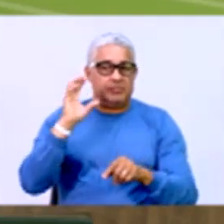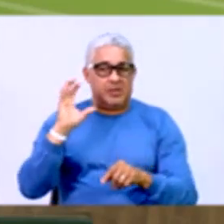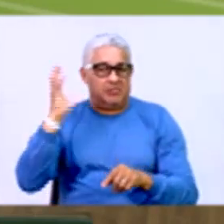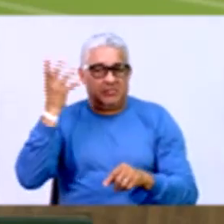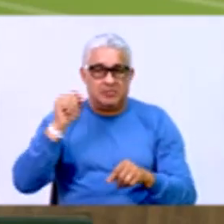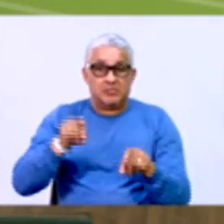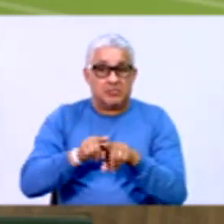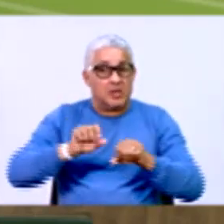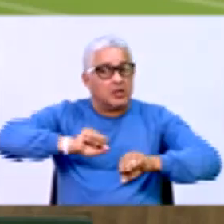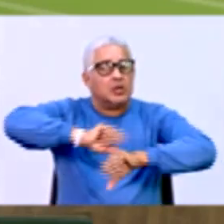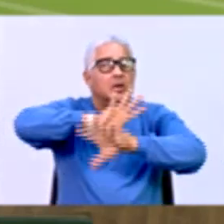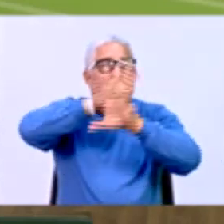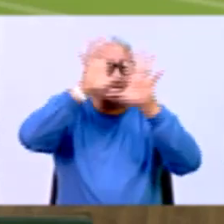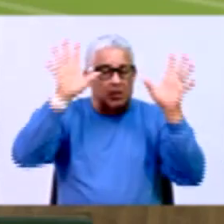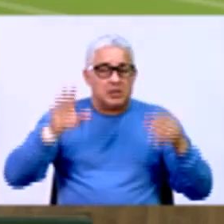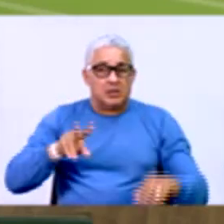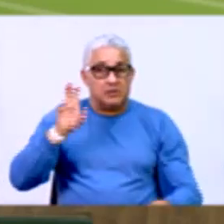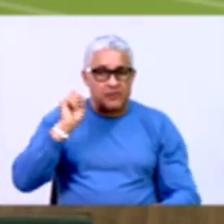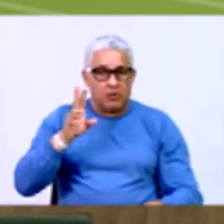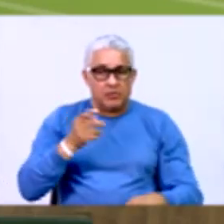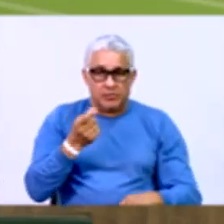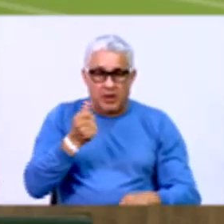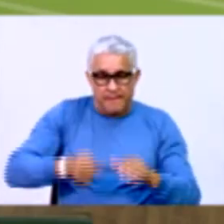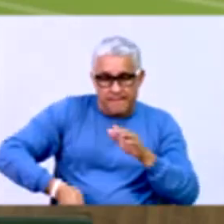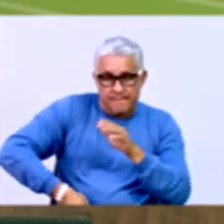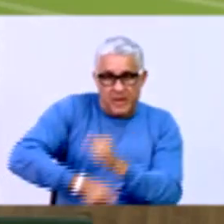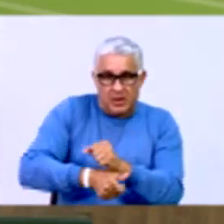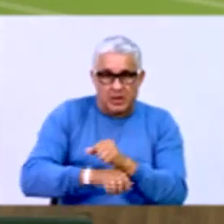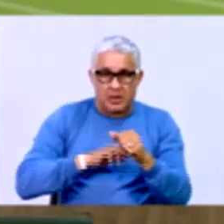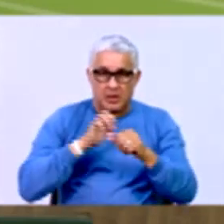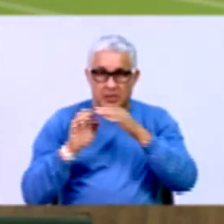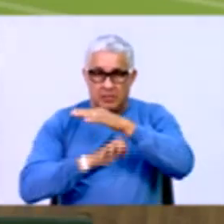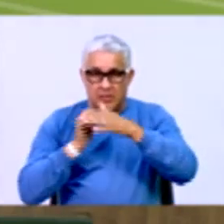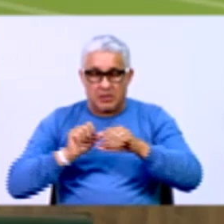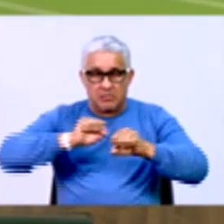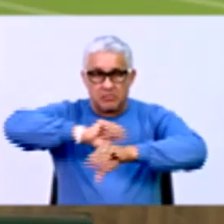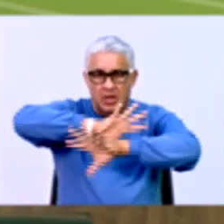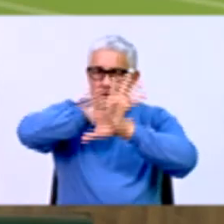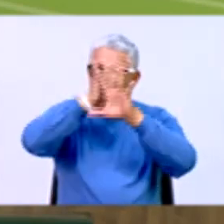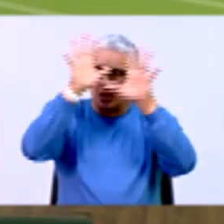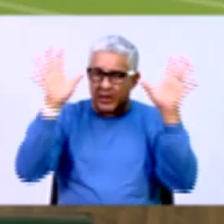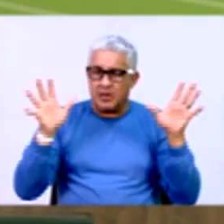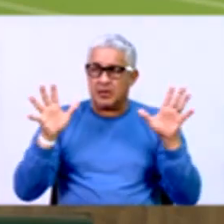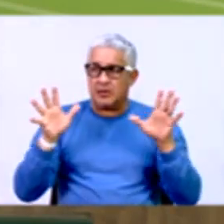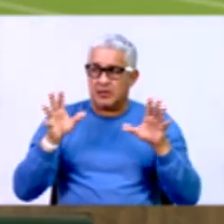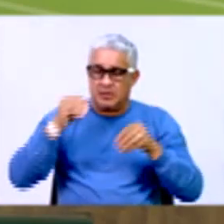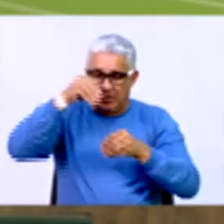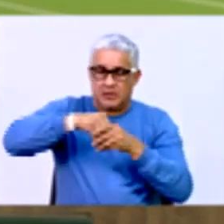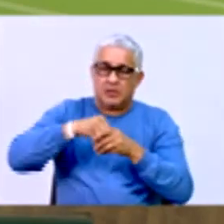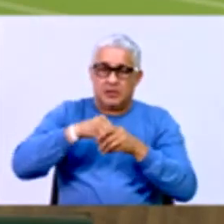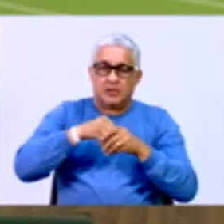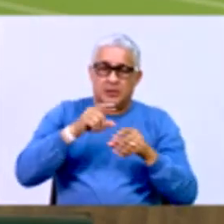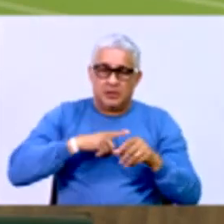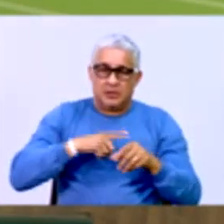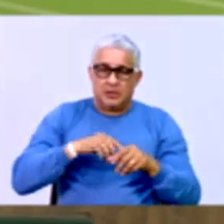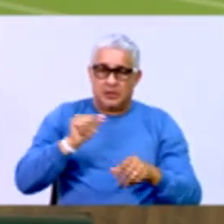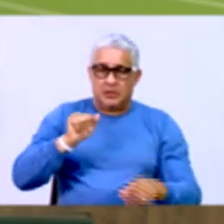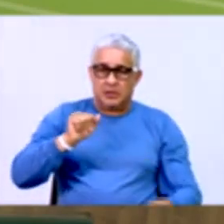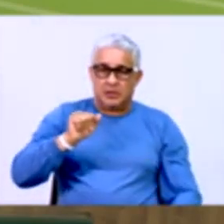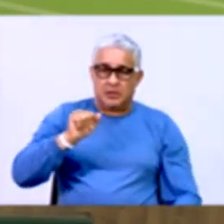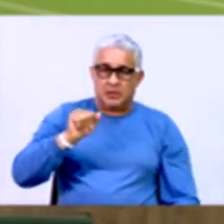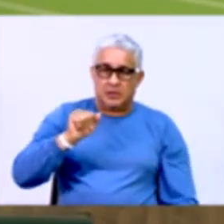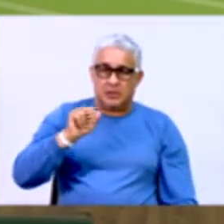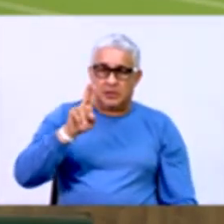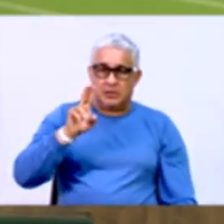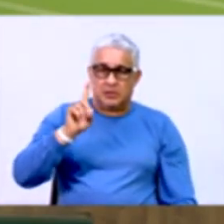transparência, né? Eu vou investir numa empresa que é transparente, que está sendo auditada externamente, quer dizer, não é apenas aquela empresa